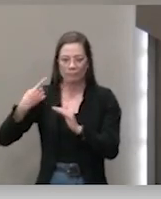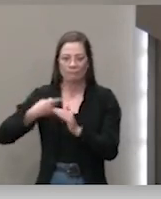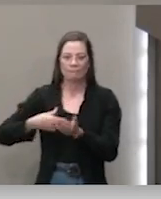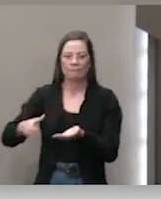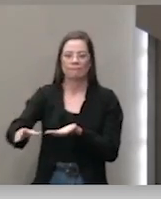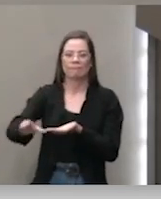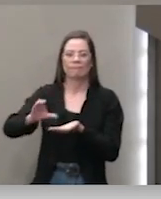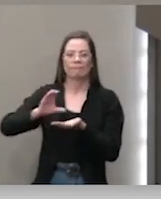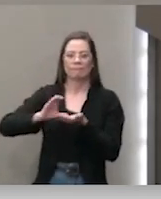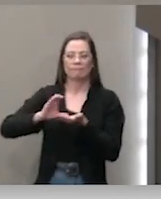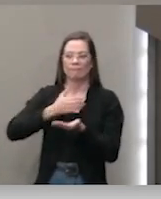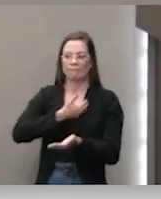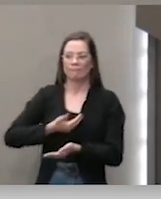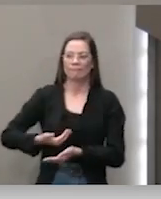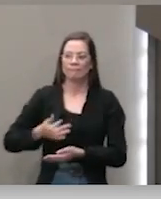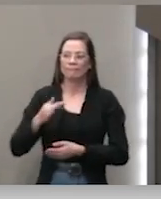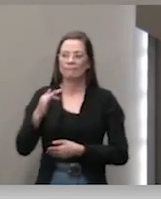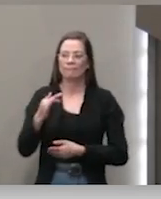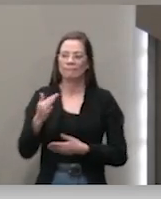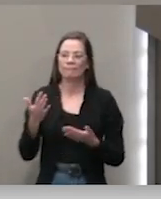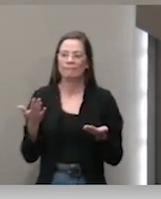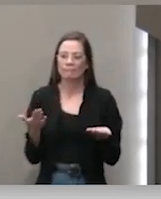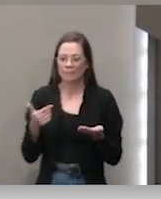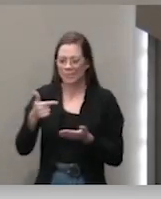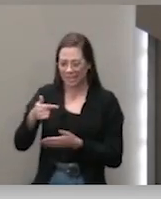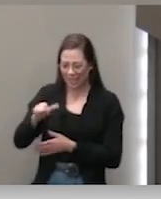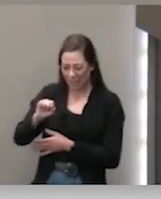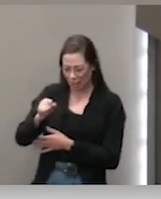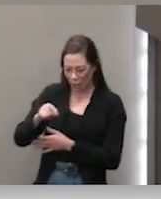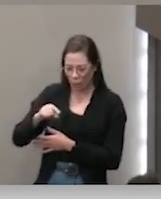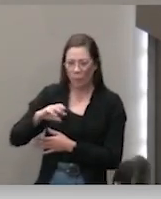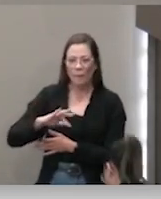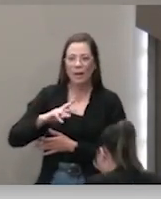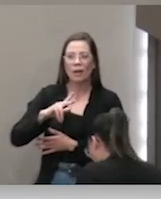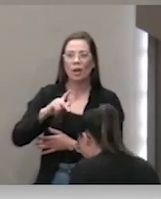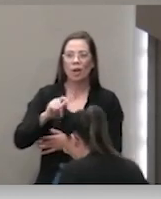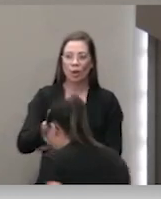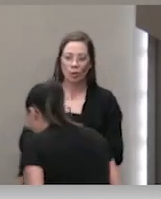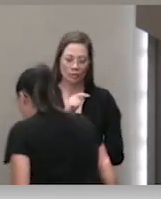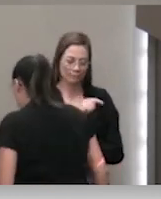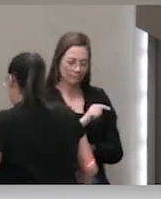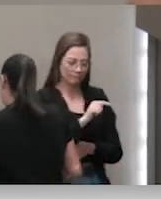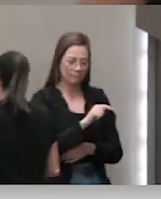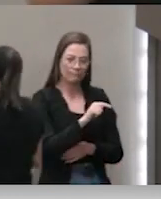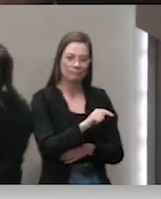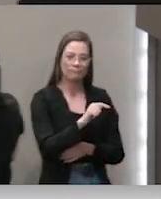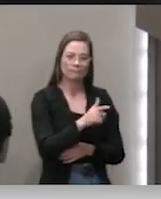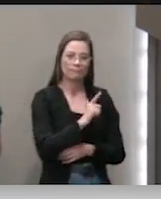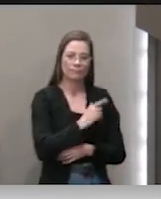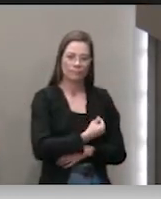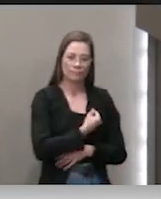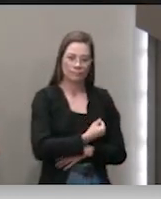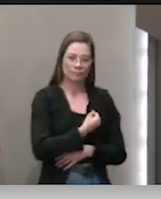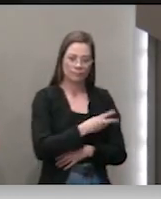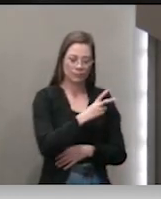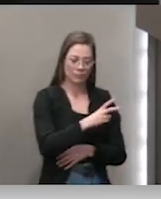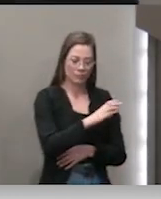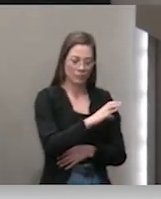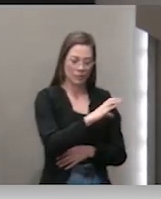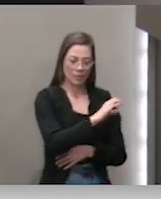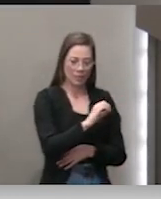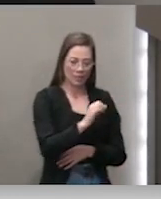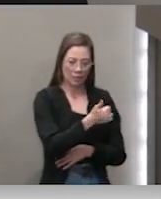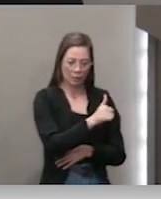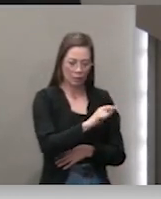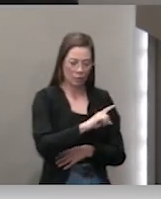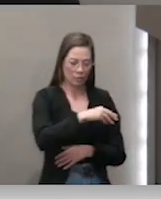recebemos do governo federal, 78 milhões, enquanto o Amapá receberá 511